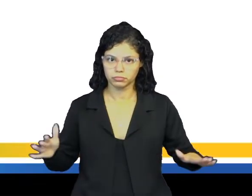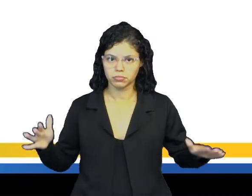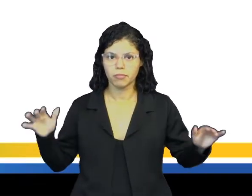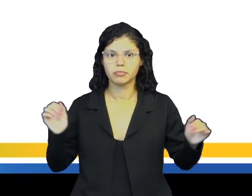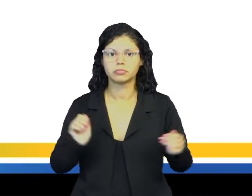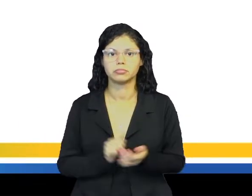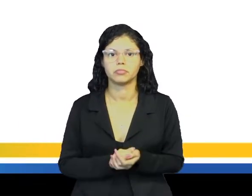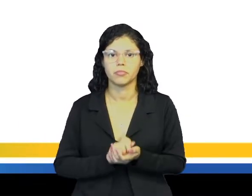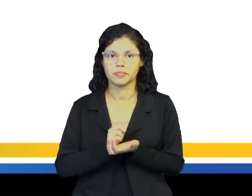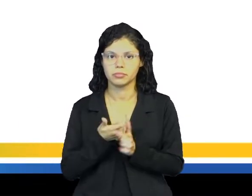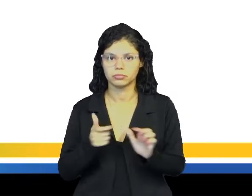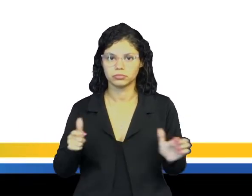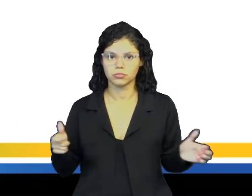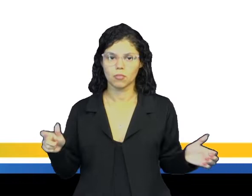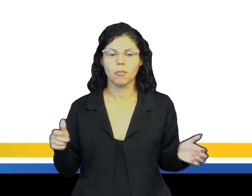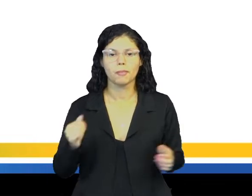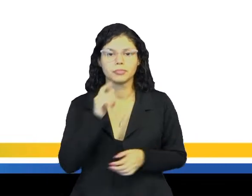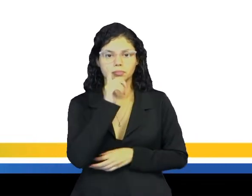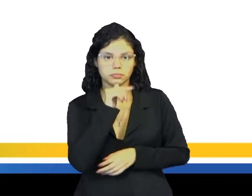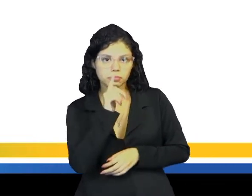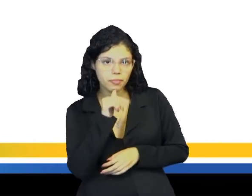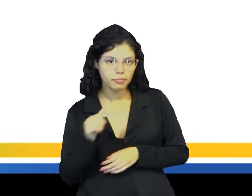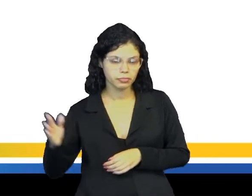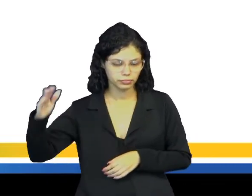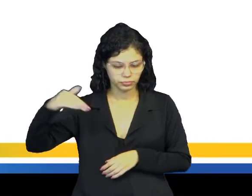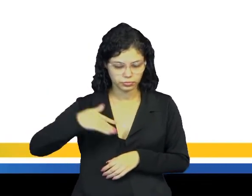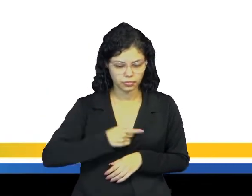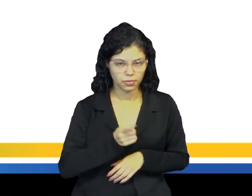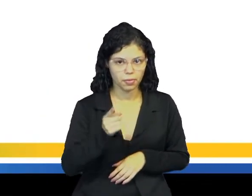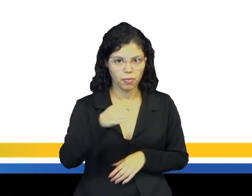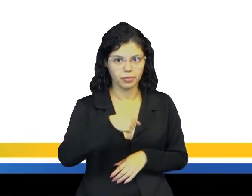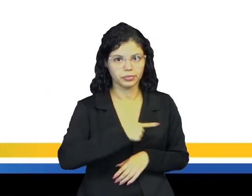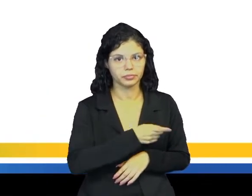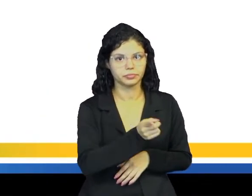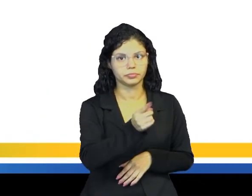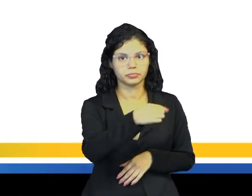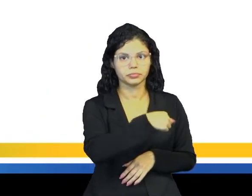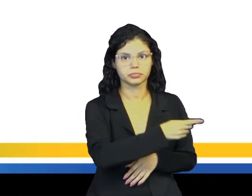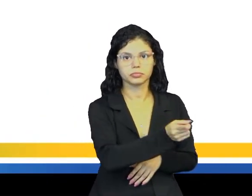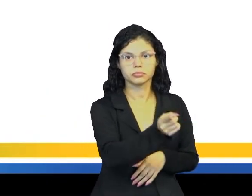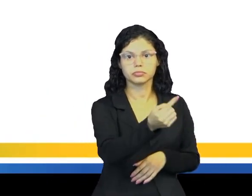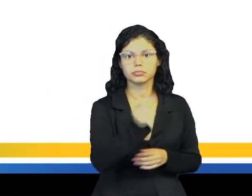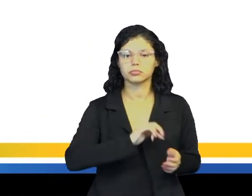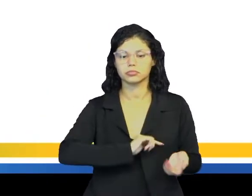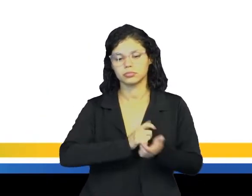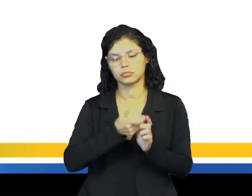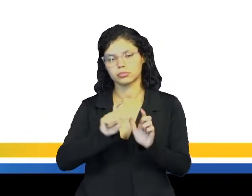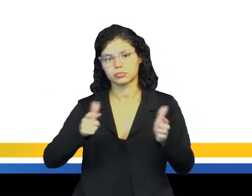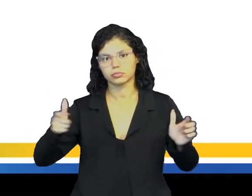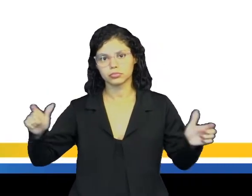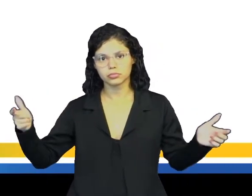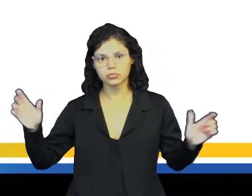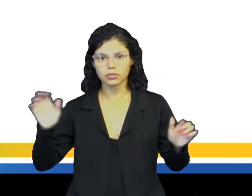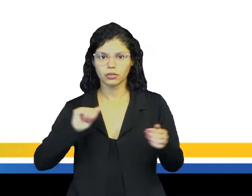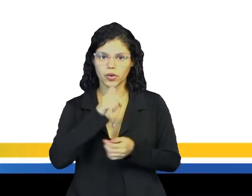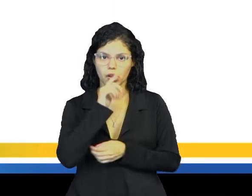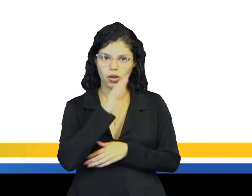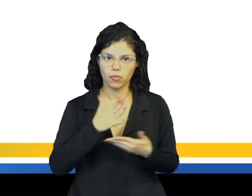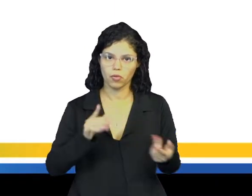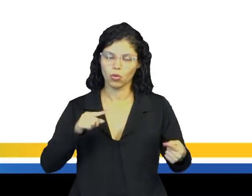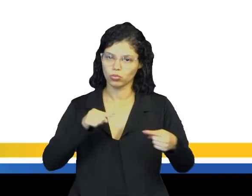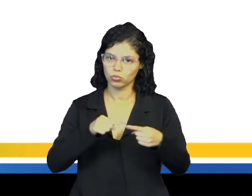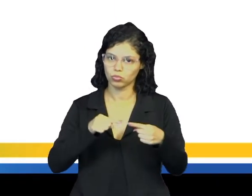correntes oceânicas são grandes porções de águas que se deslocam em diferentes direções ao longo dos oceanos. Algumas combinações